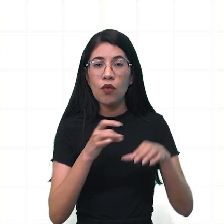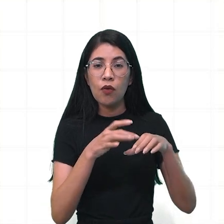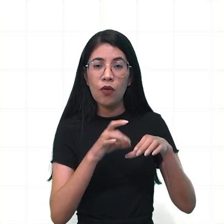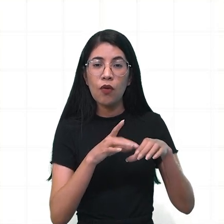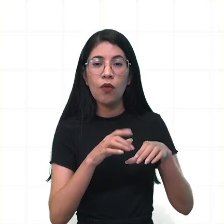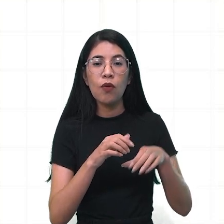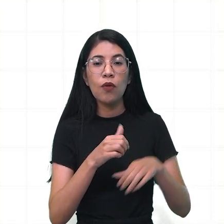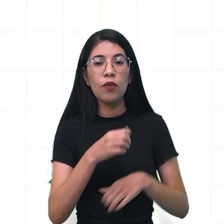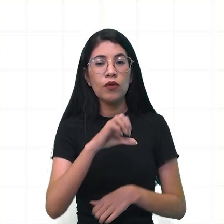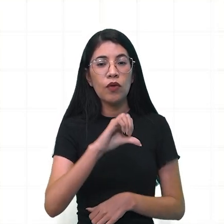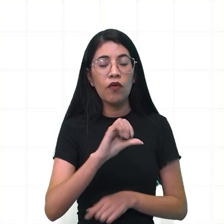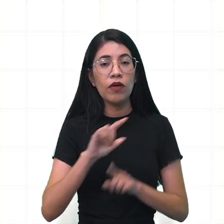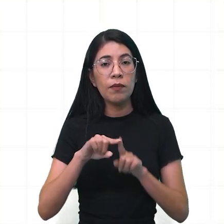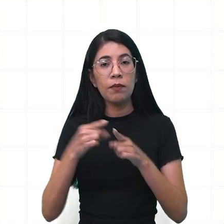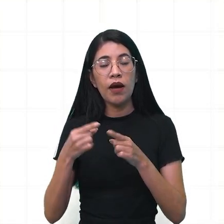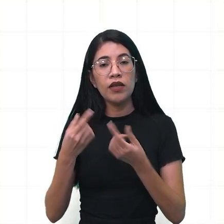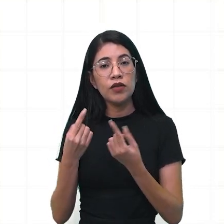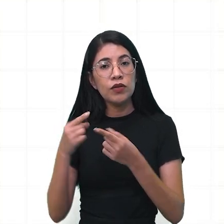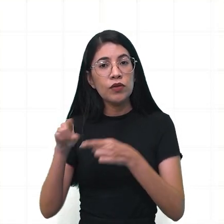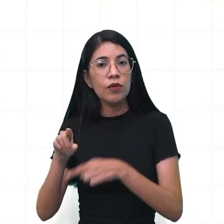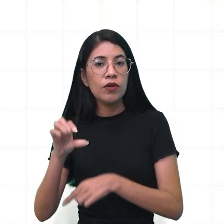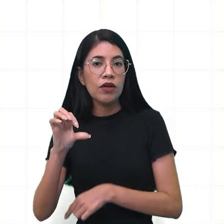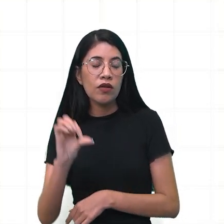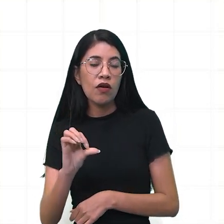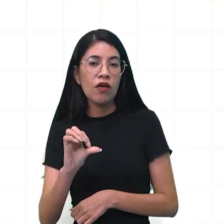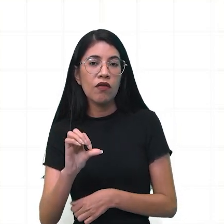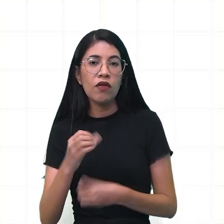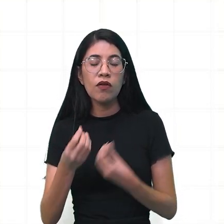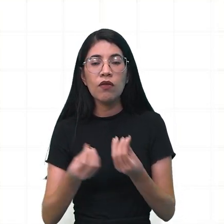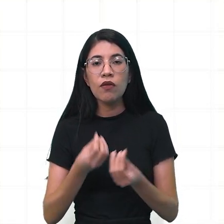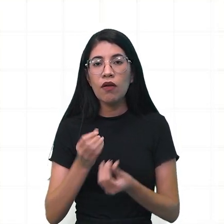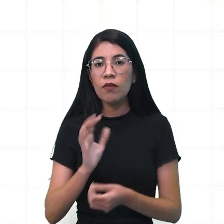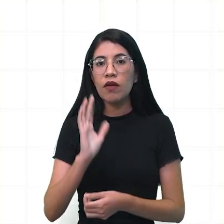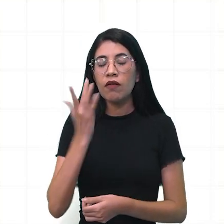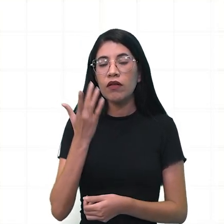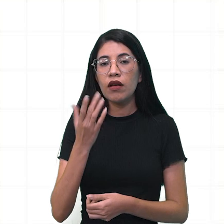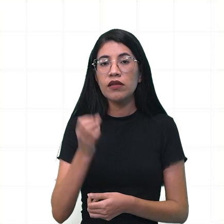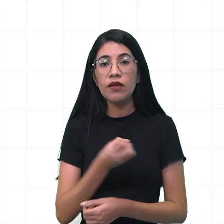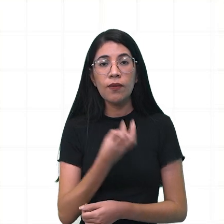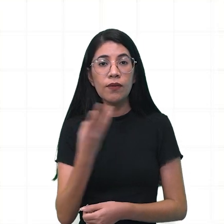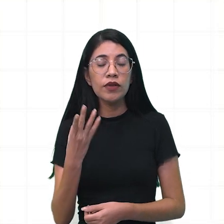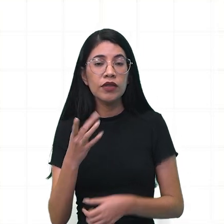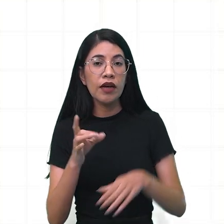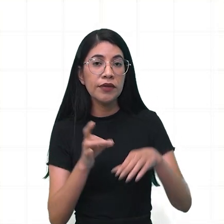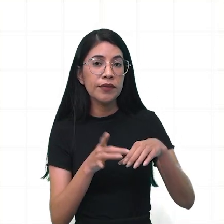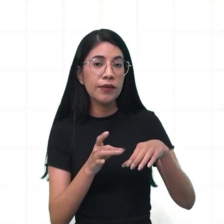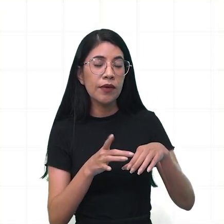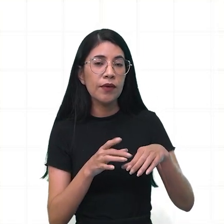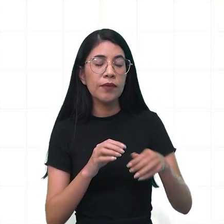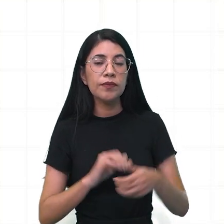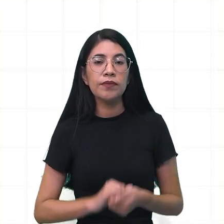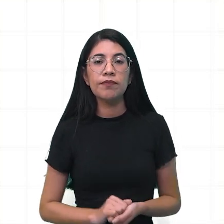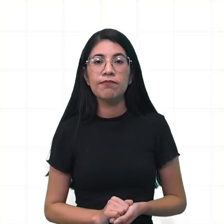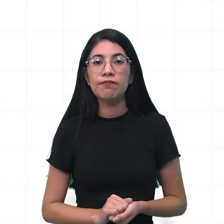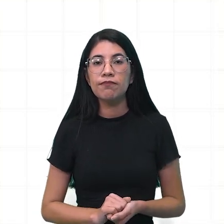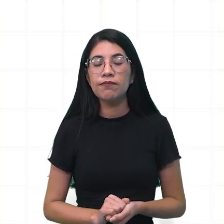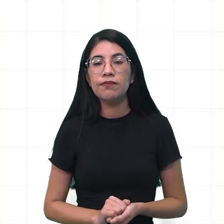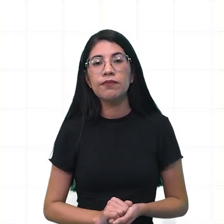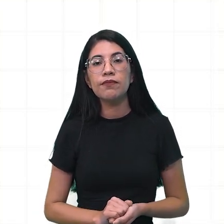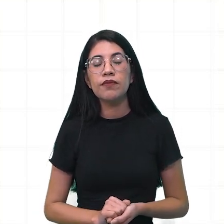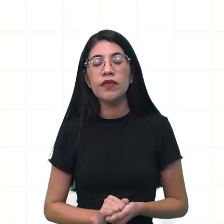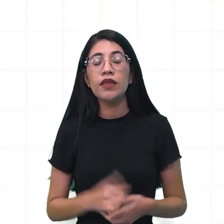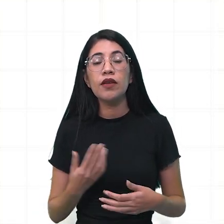sofreu nove gols o que que vai acontecer com esse saldo aí de gols hein pessoal sem fazer matemática sem nada o que que vai acontecer aqui